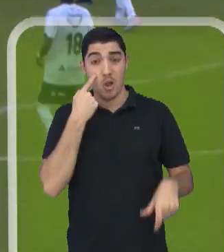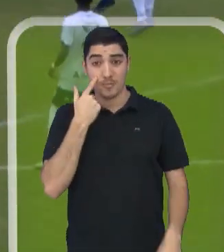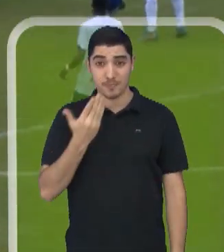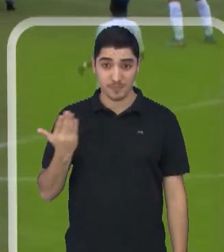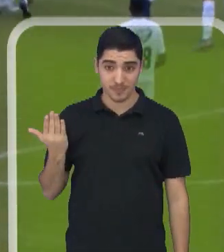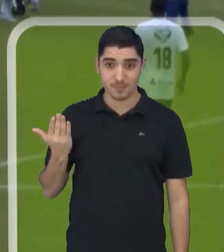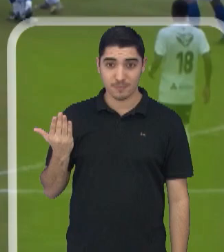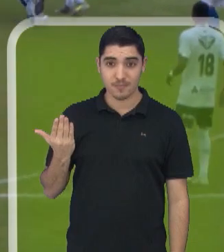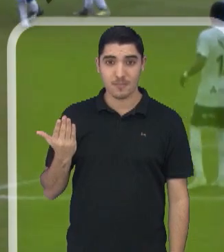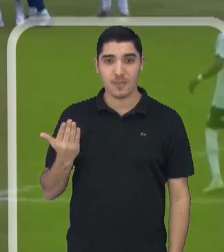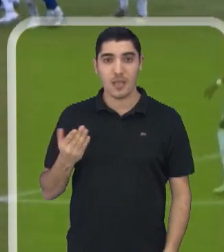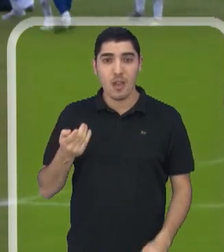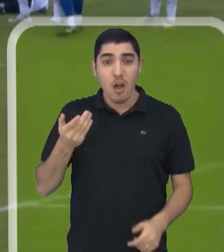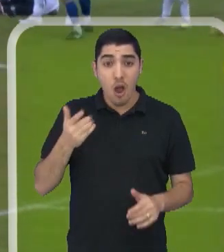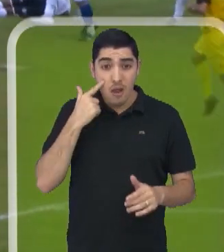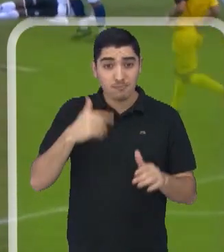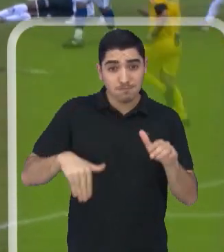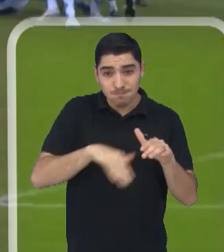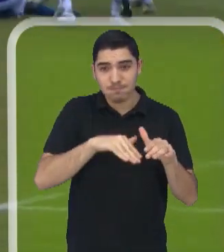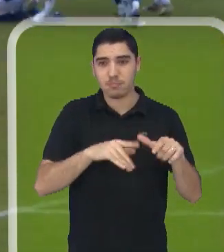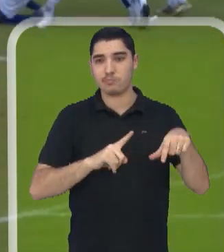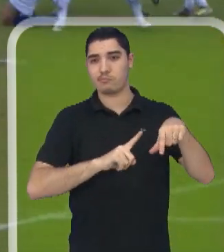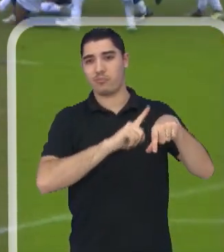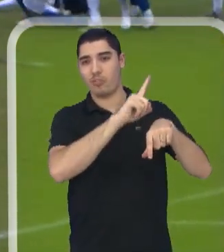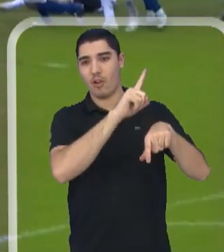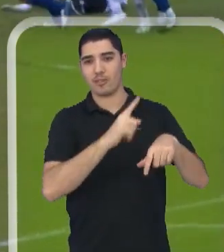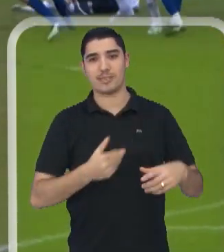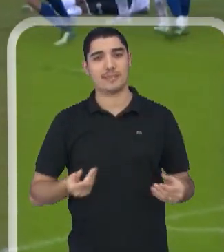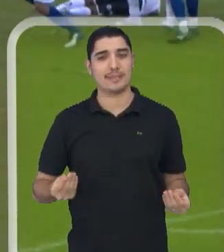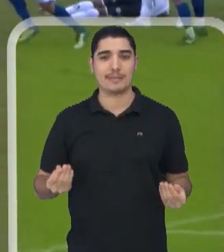e o Wesley perdeu esse gol aí.